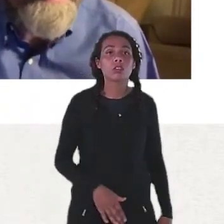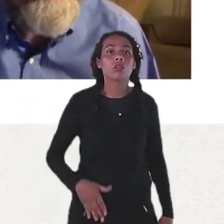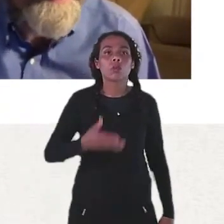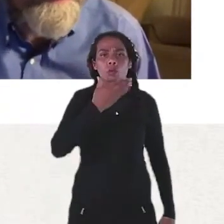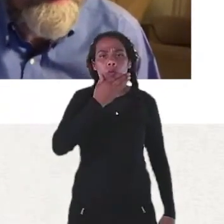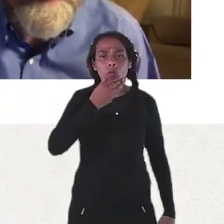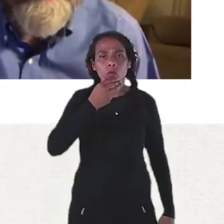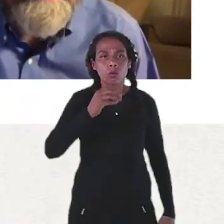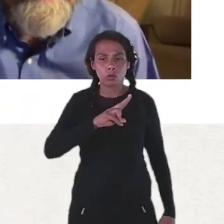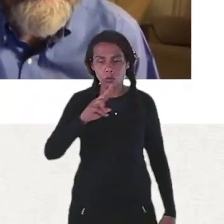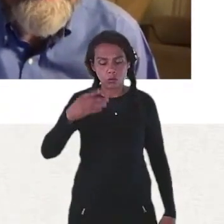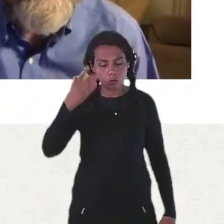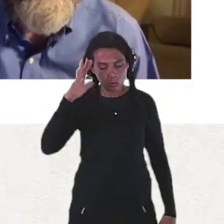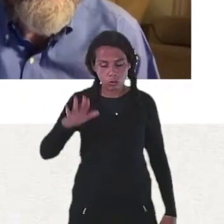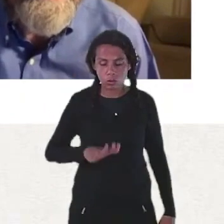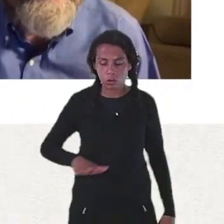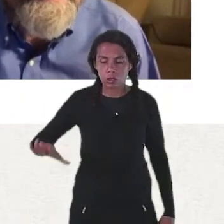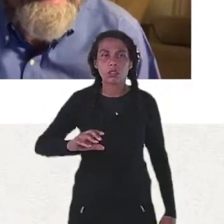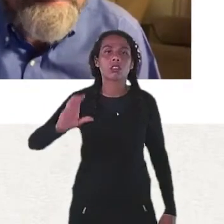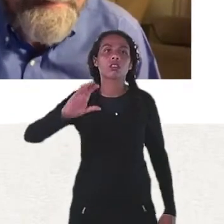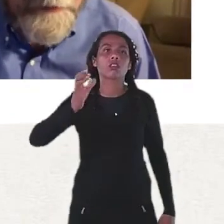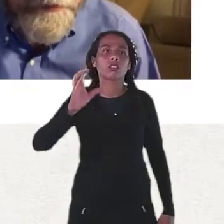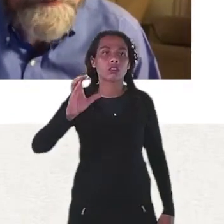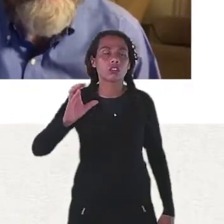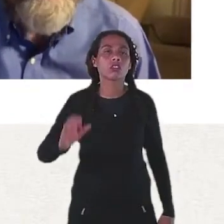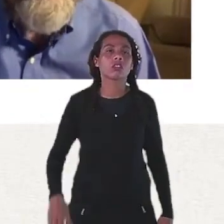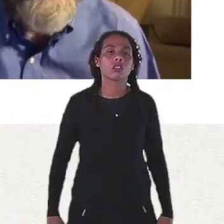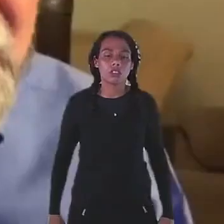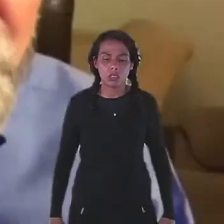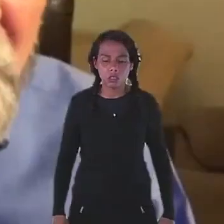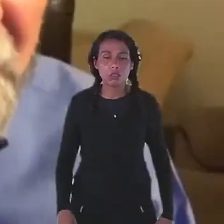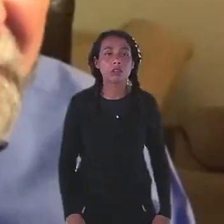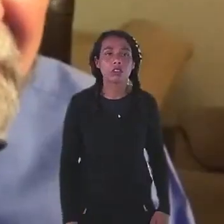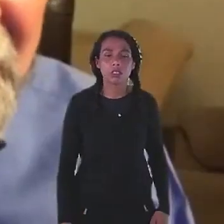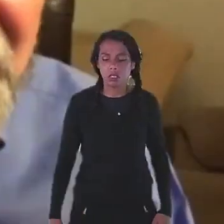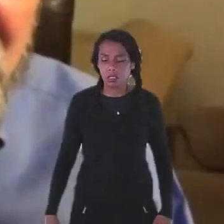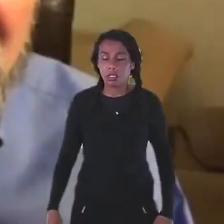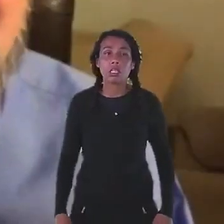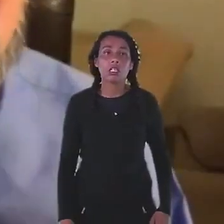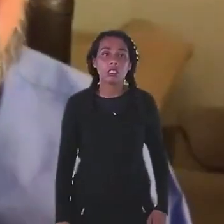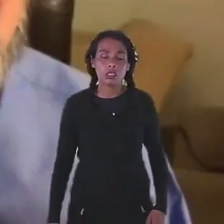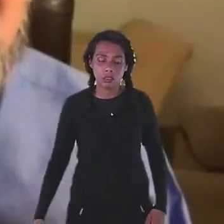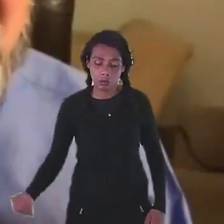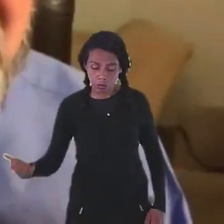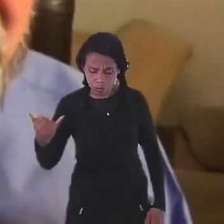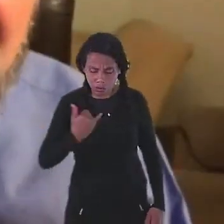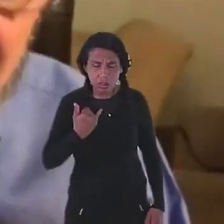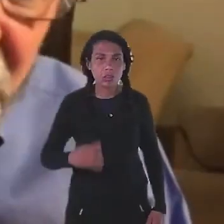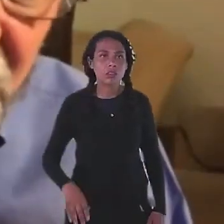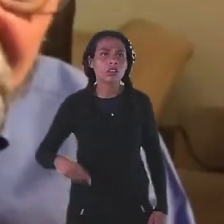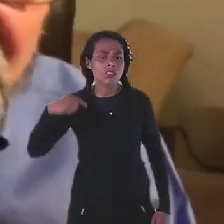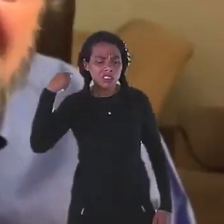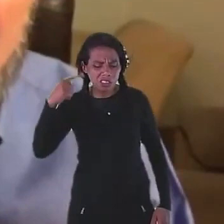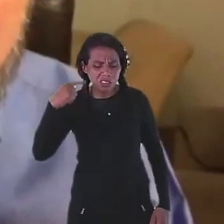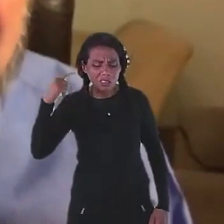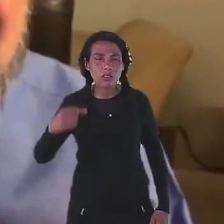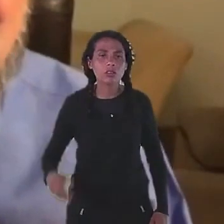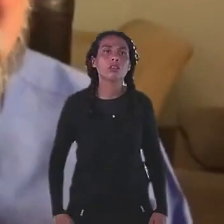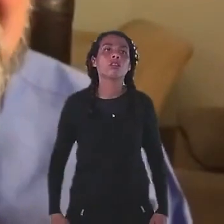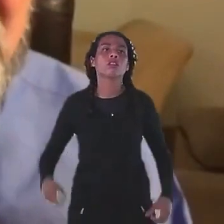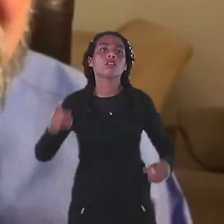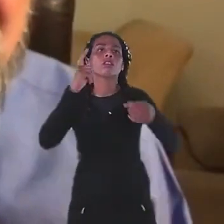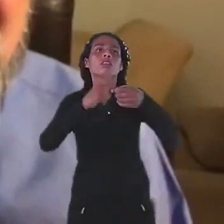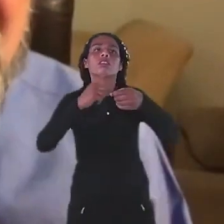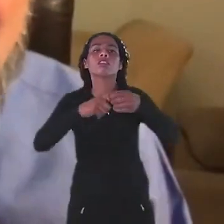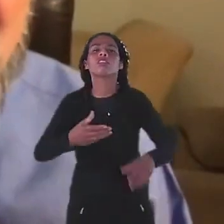quer fazer um projeto científico na periferia de Natal? Você nunca vai sair do beabá. Eu falei, não, o